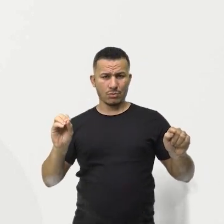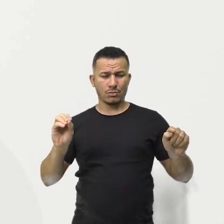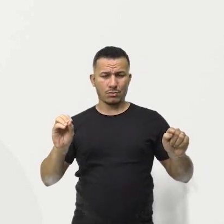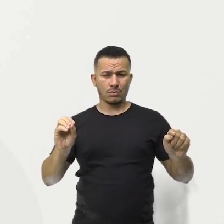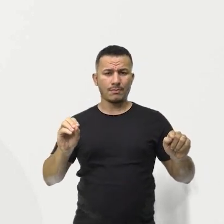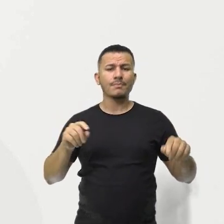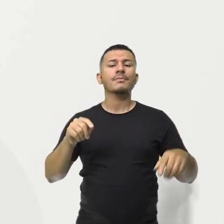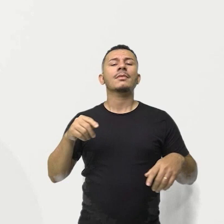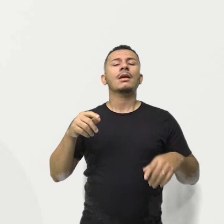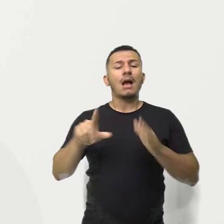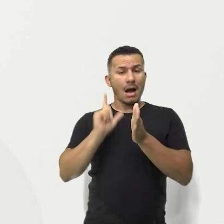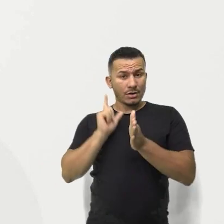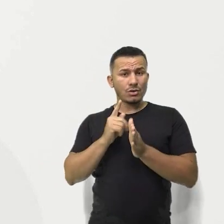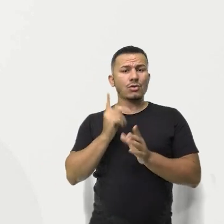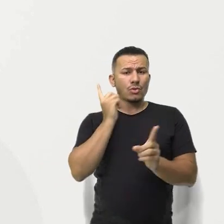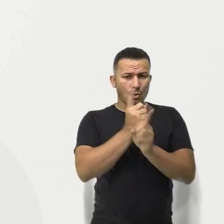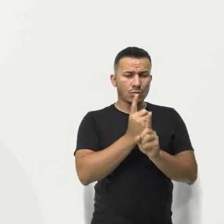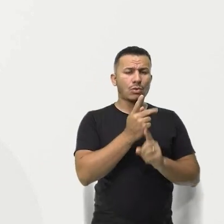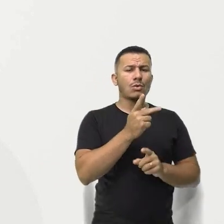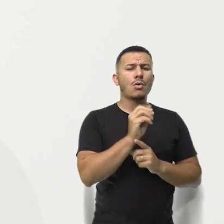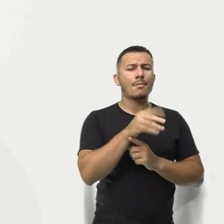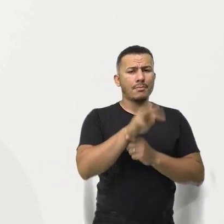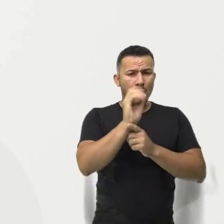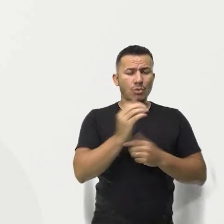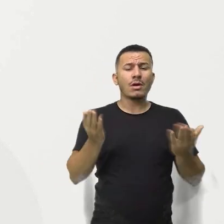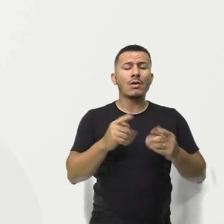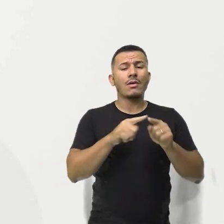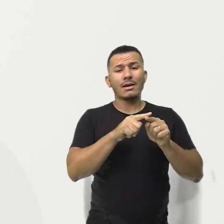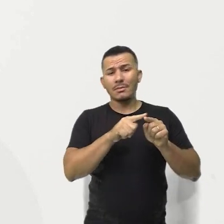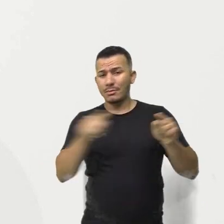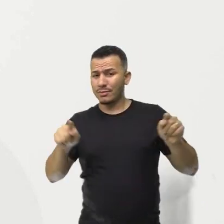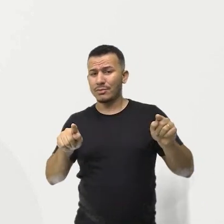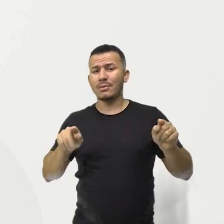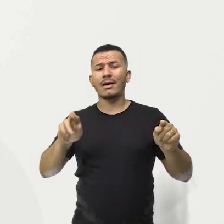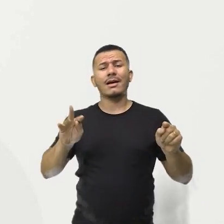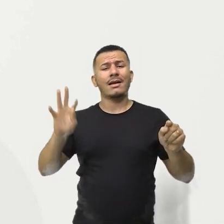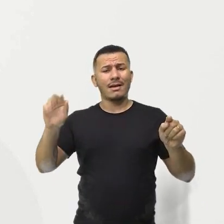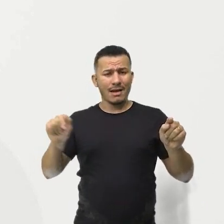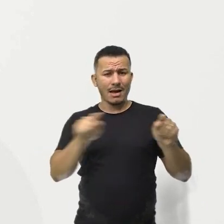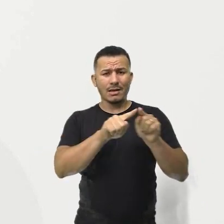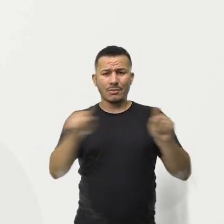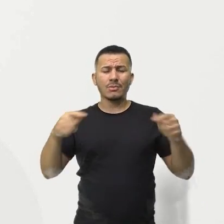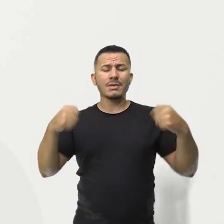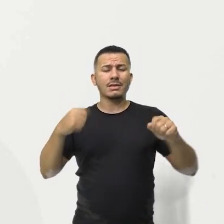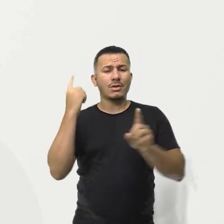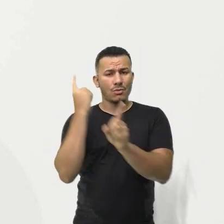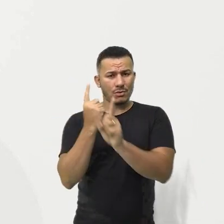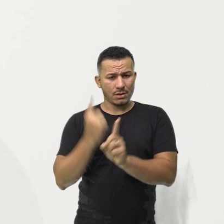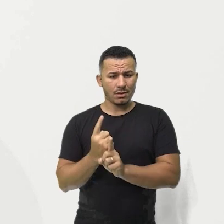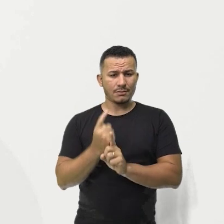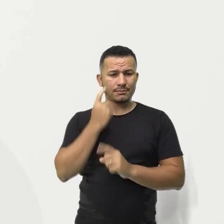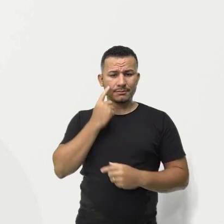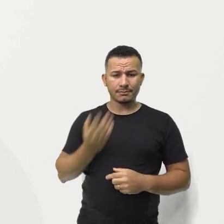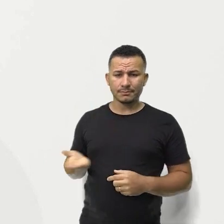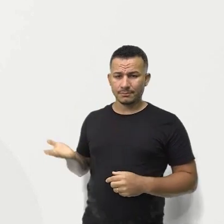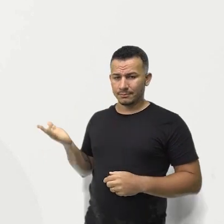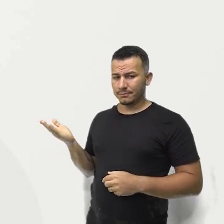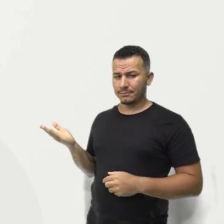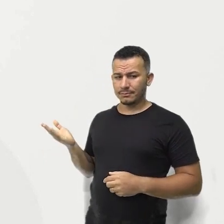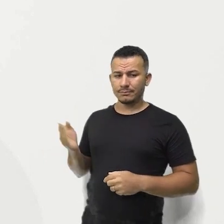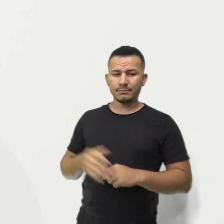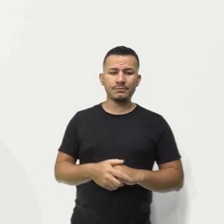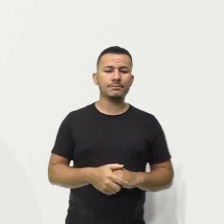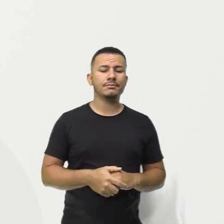só, no exemplo anterior, a gente localizou os pontos. Nesse exemplo, a gente vai identificar as coordenadas dos vértices do polígono. Acompanha